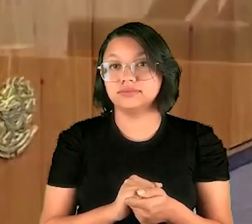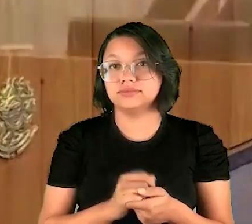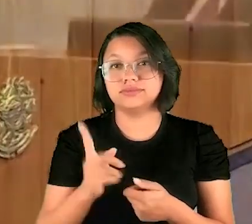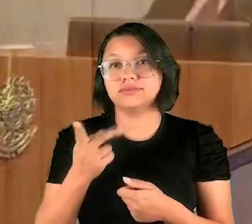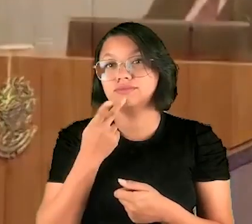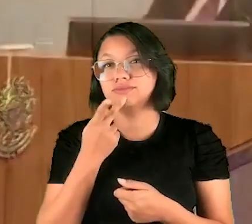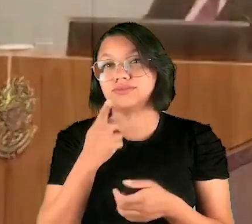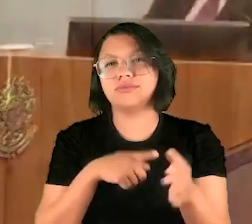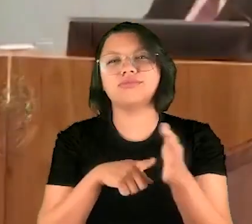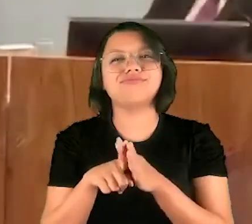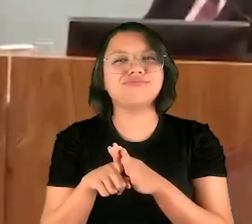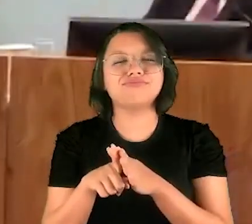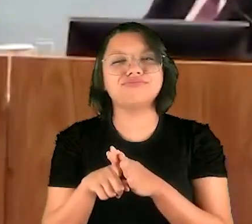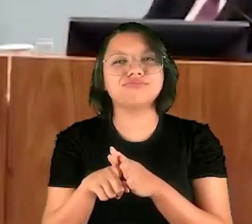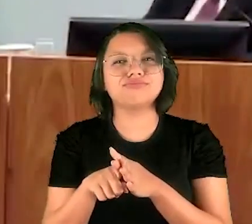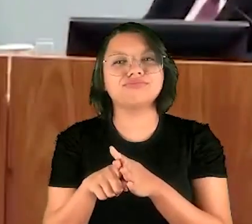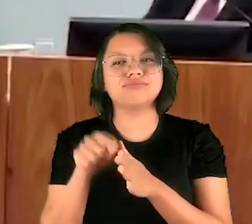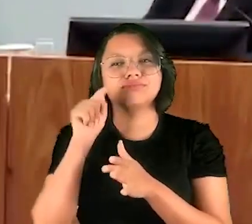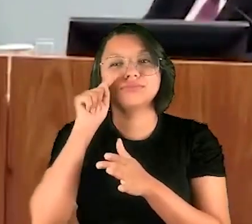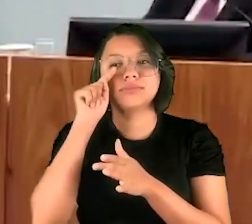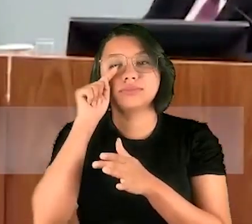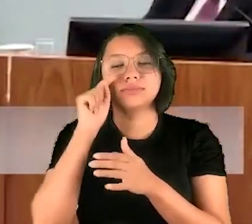Não se trata de uma pergunta, professor.